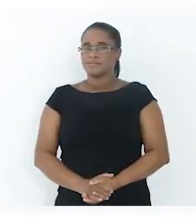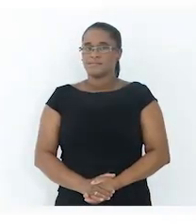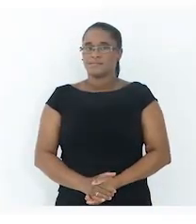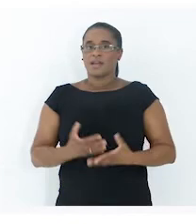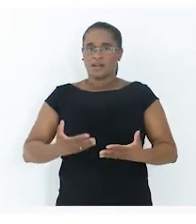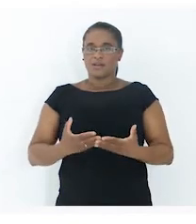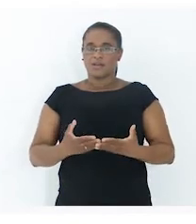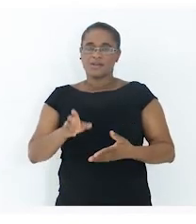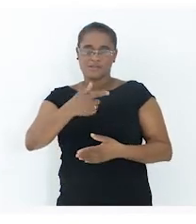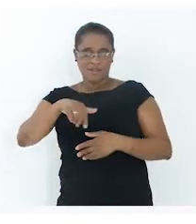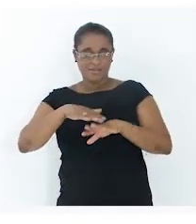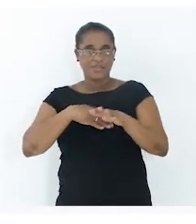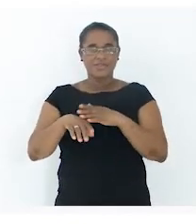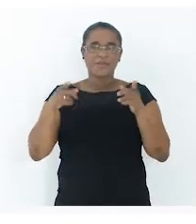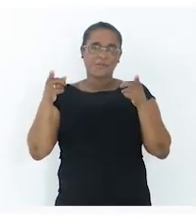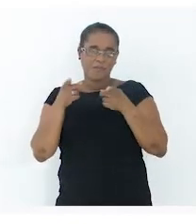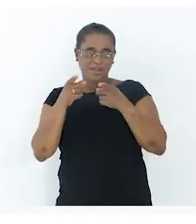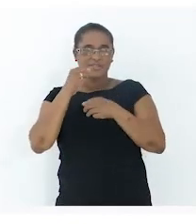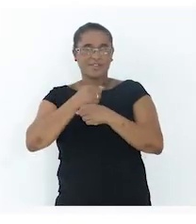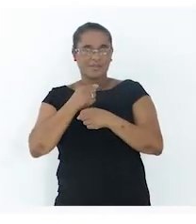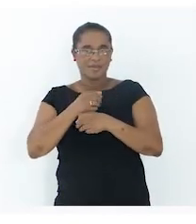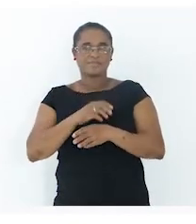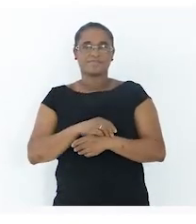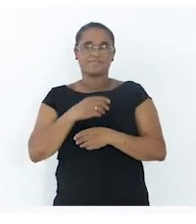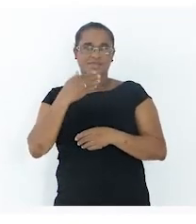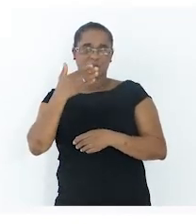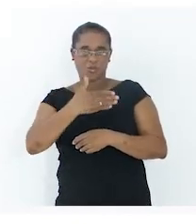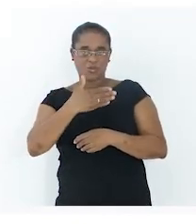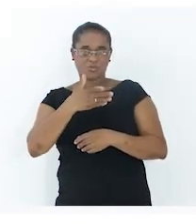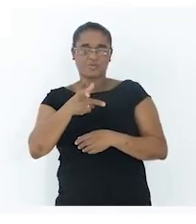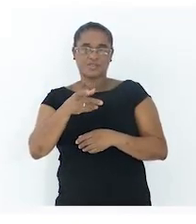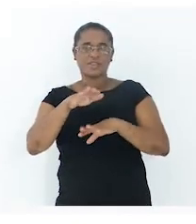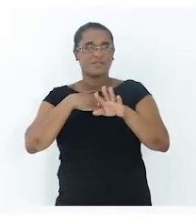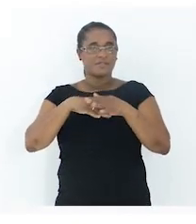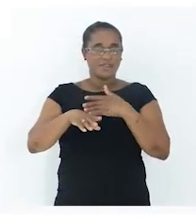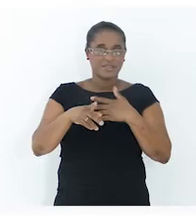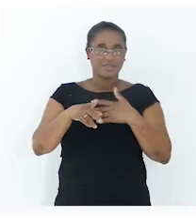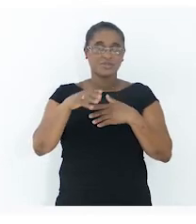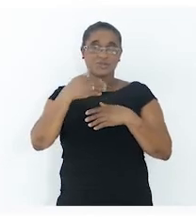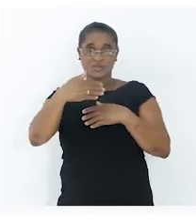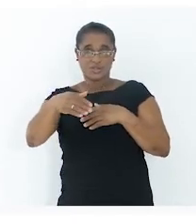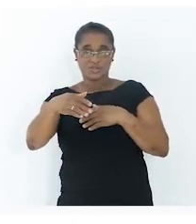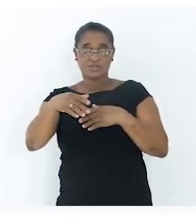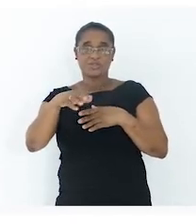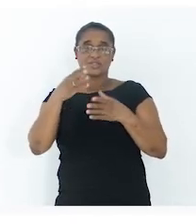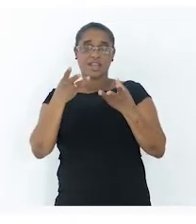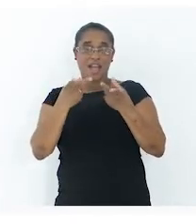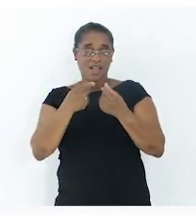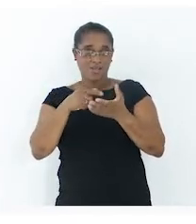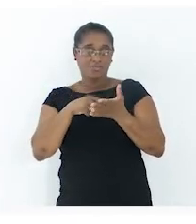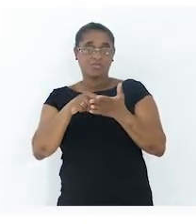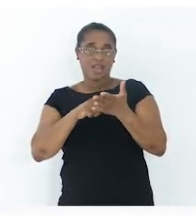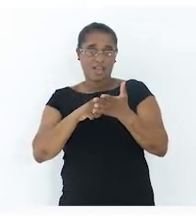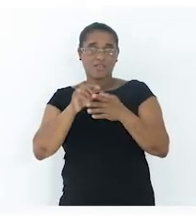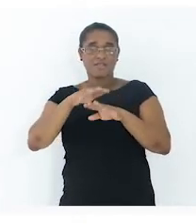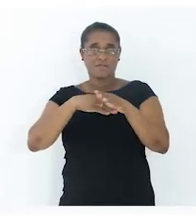Agora vamos fazer um pequeno exercício. Exercício número 1 diz o seguinte: efetua os seguintes cálculos aplicando